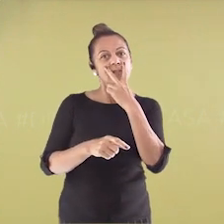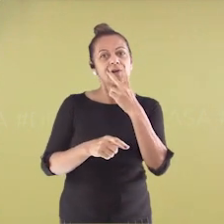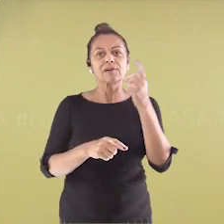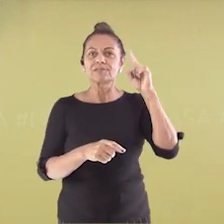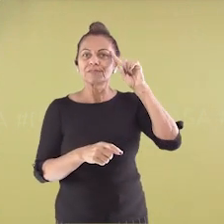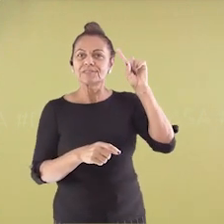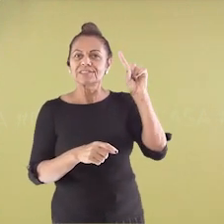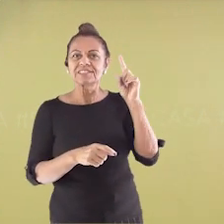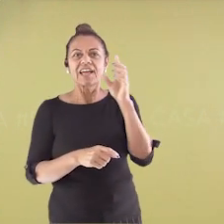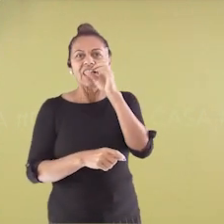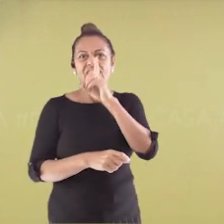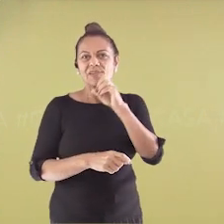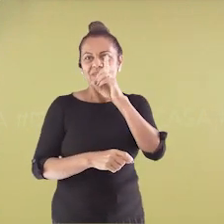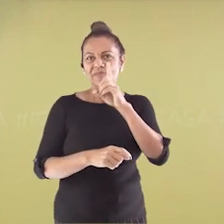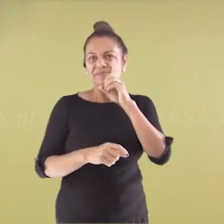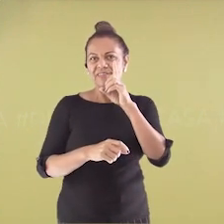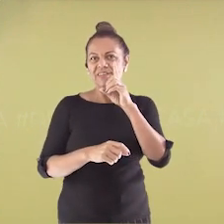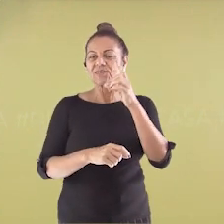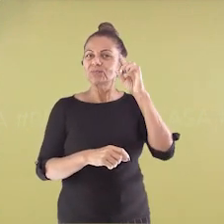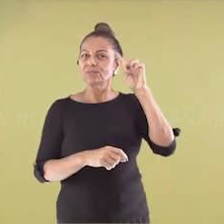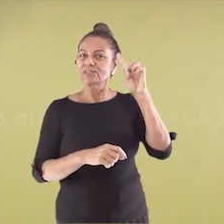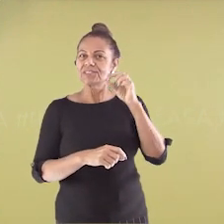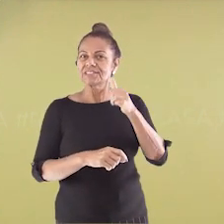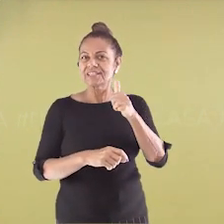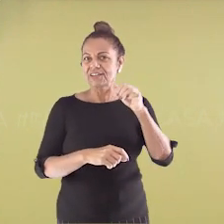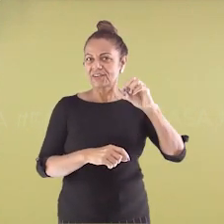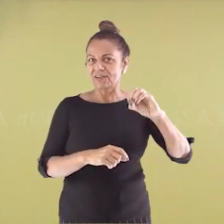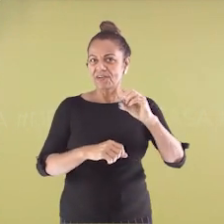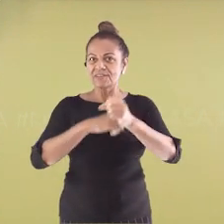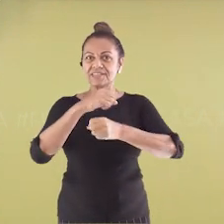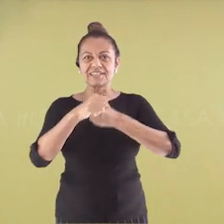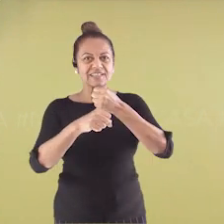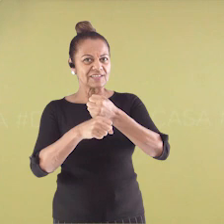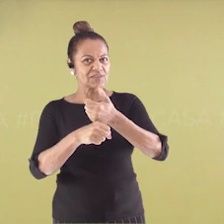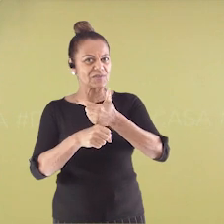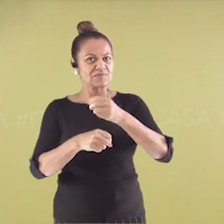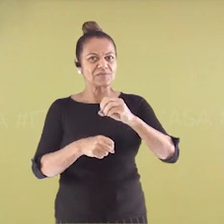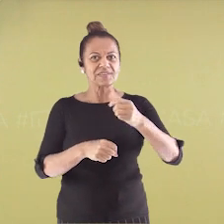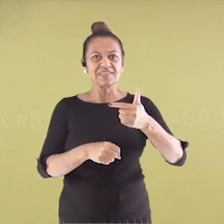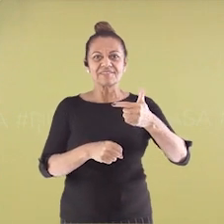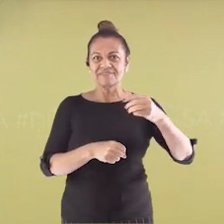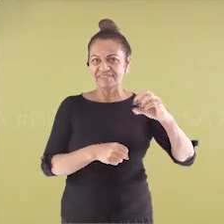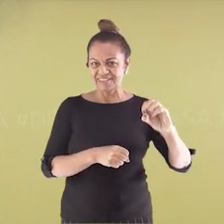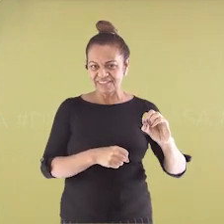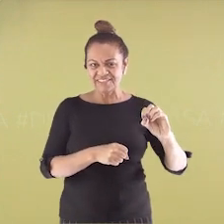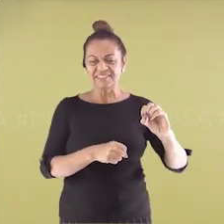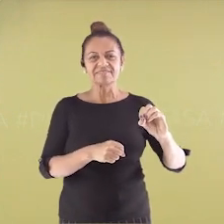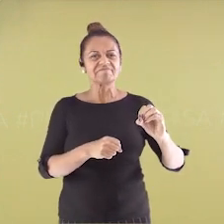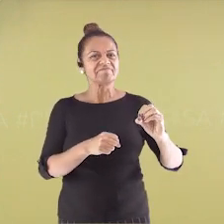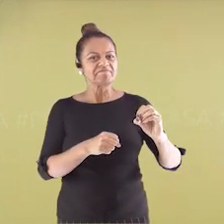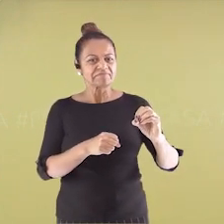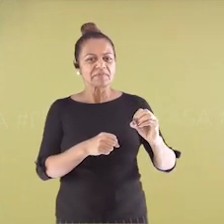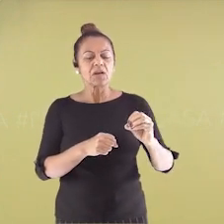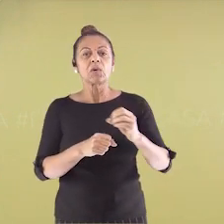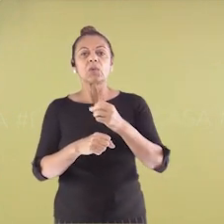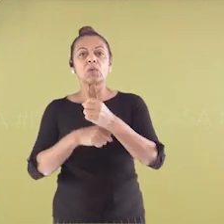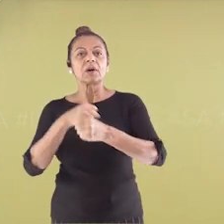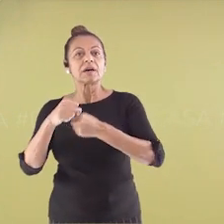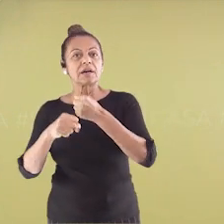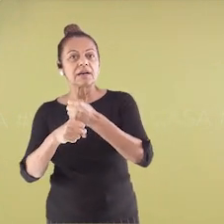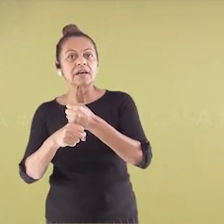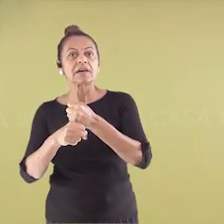mas Vitória, Espírito Santo, domingo, 19 de abril de 2020. O número da edição também, número